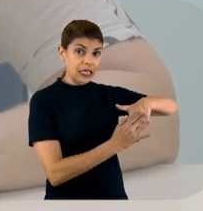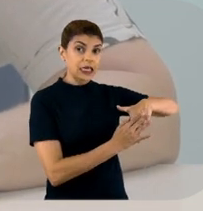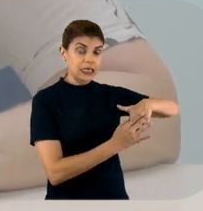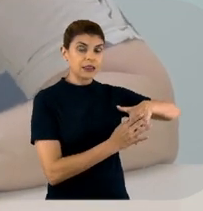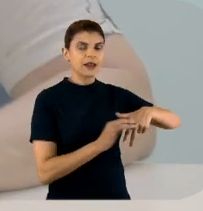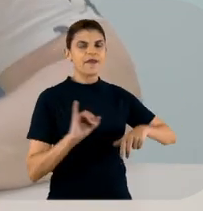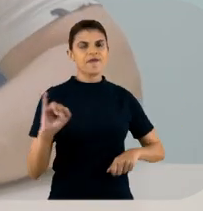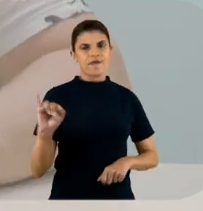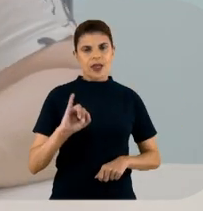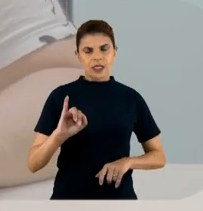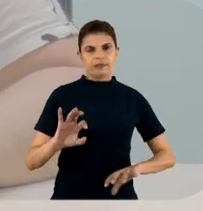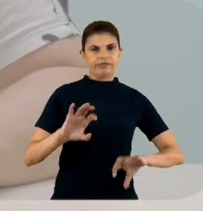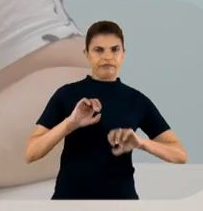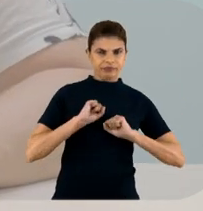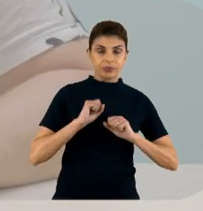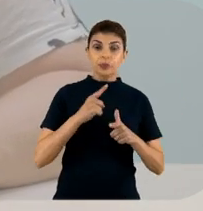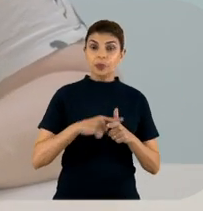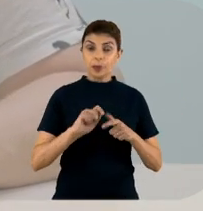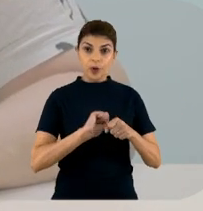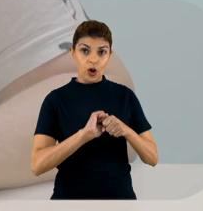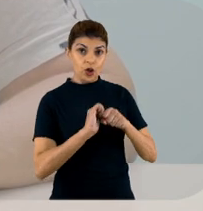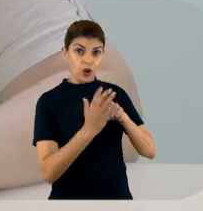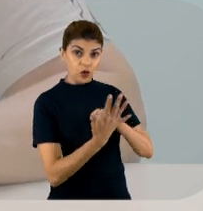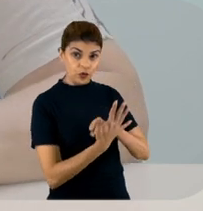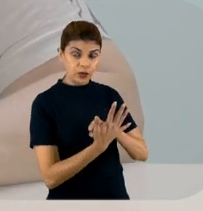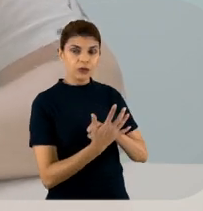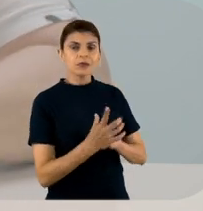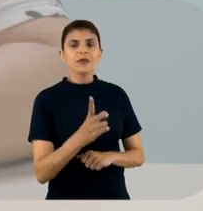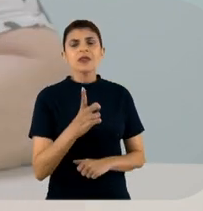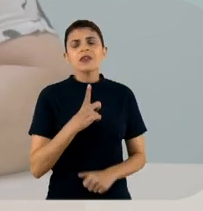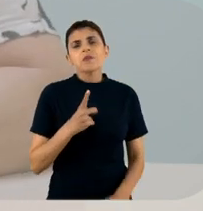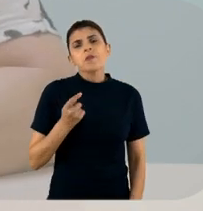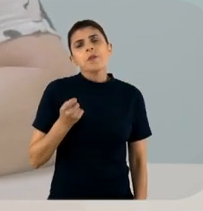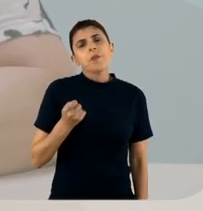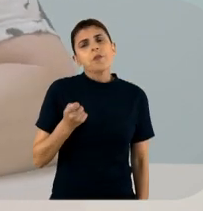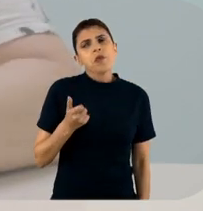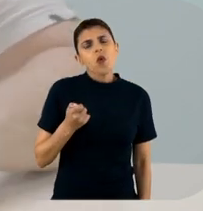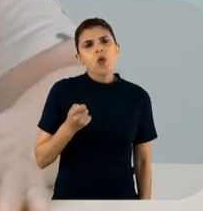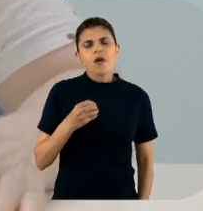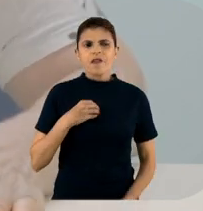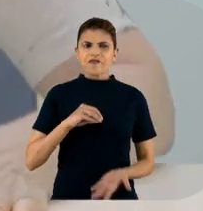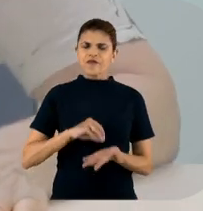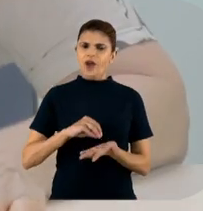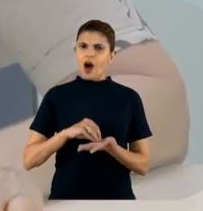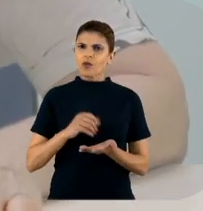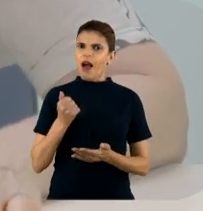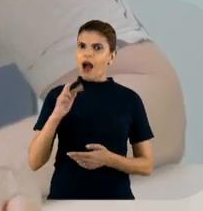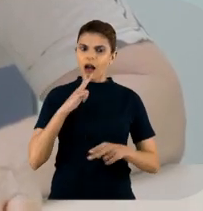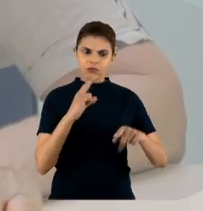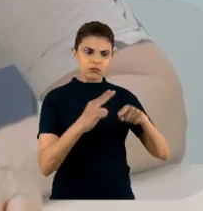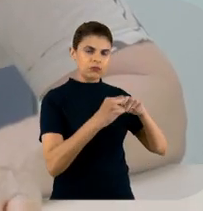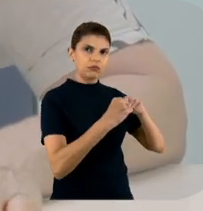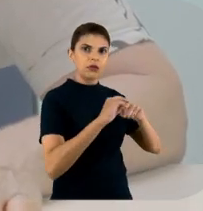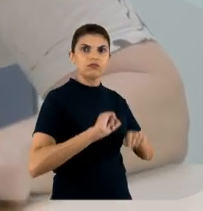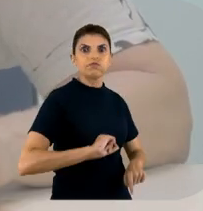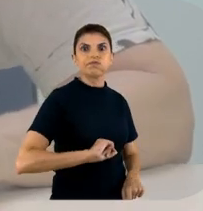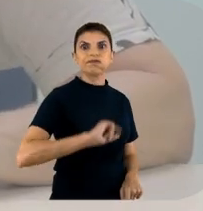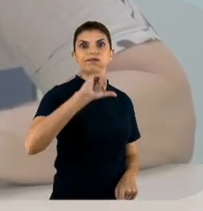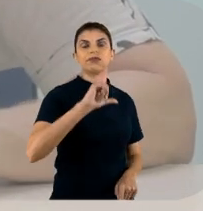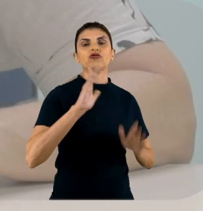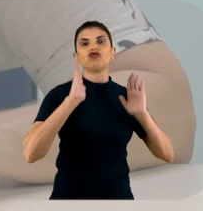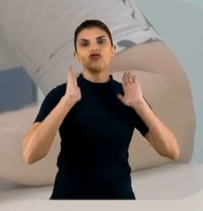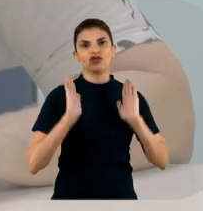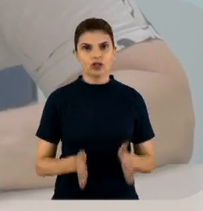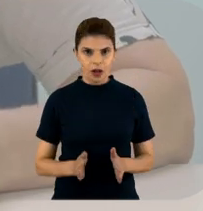a infecção do covid-19 eles têm pouca falta de ar e já tem uma oximetria alterada